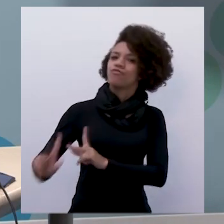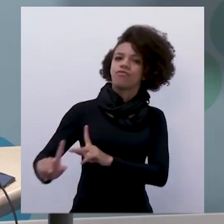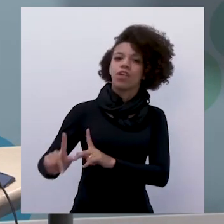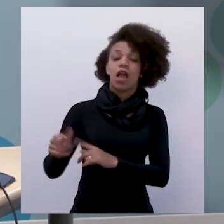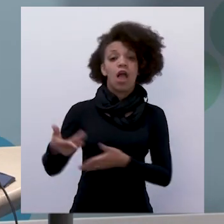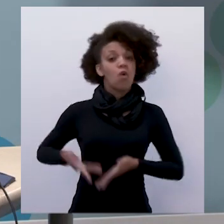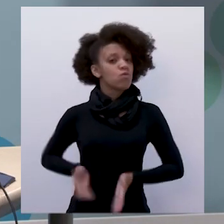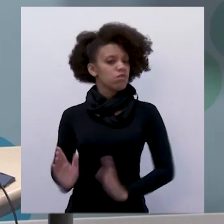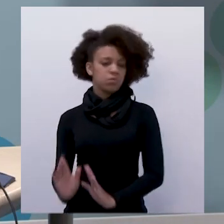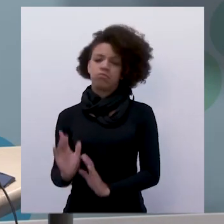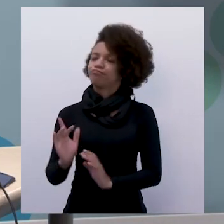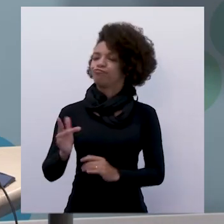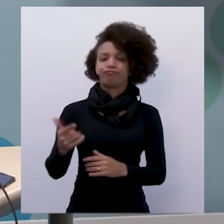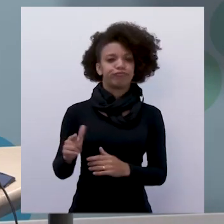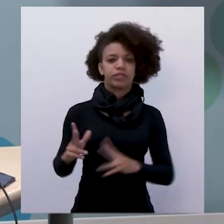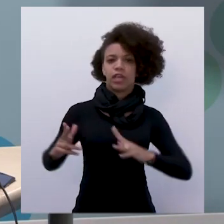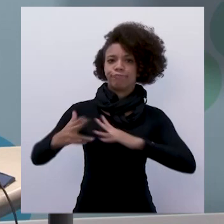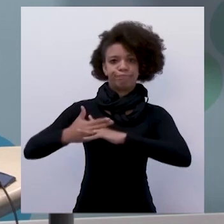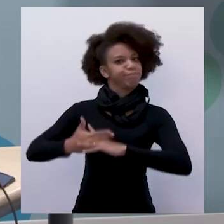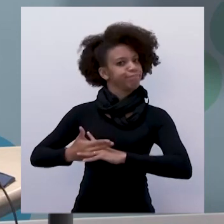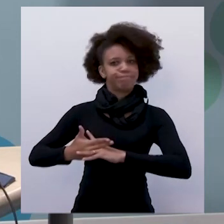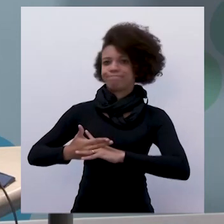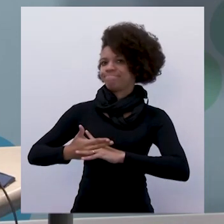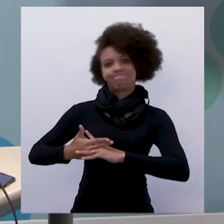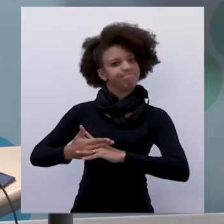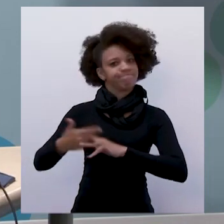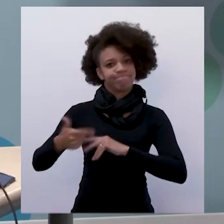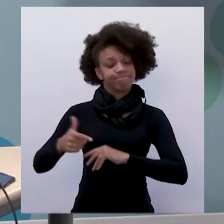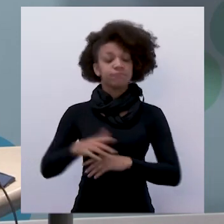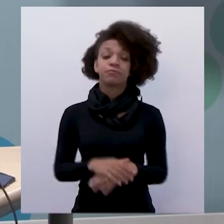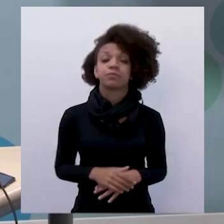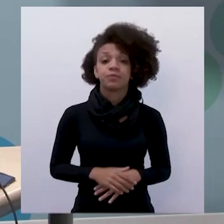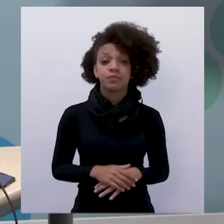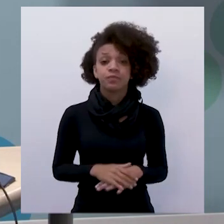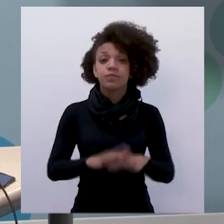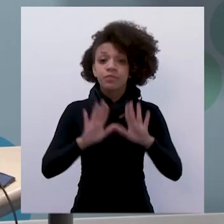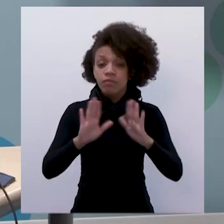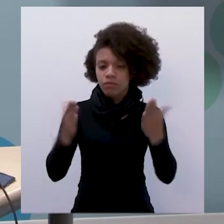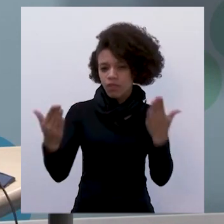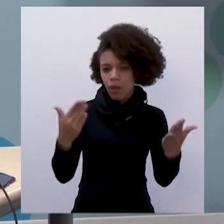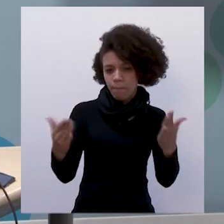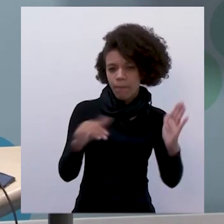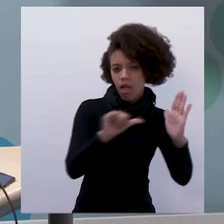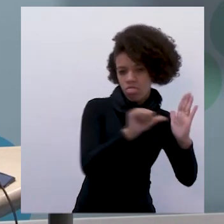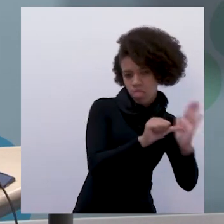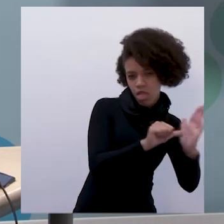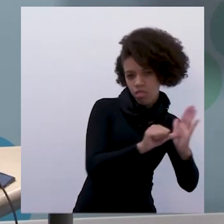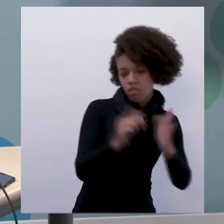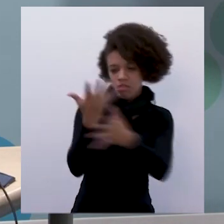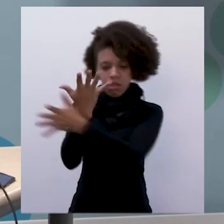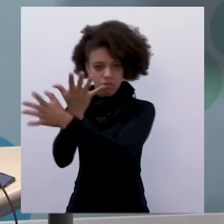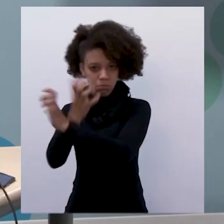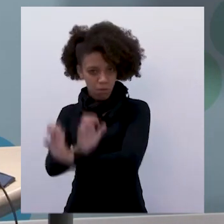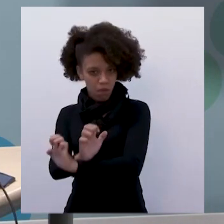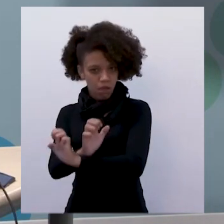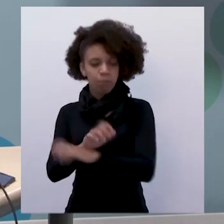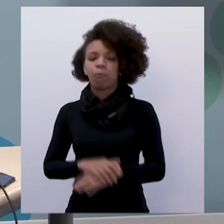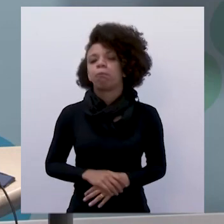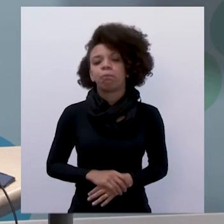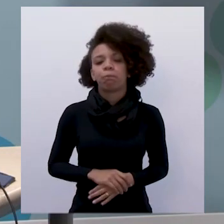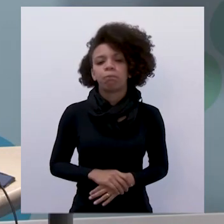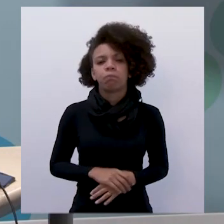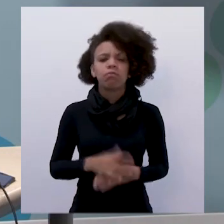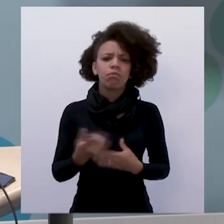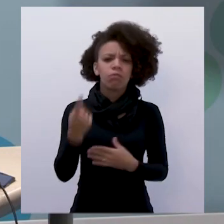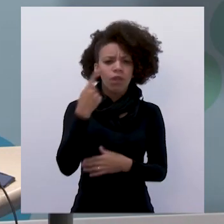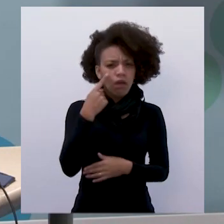vai garantir a cidadania, tá? Falando em comparação em Atenas e Esparta, Atenas com Esparta,